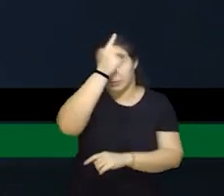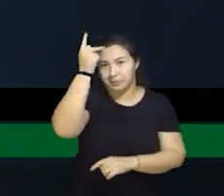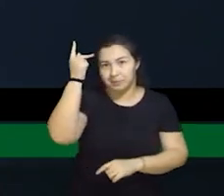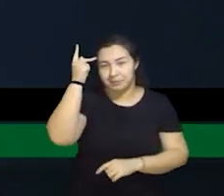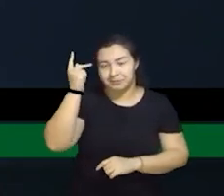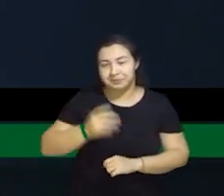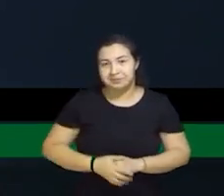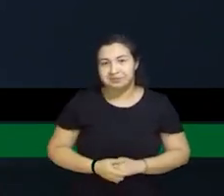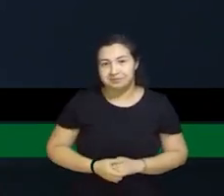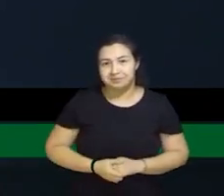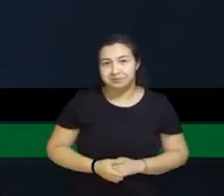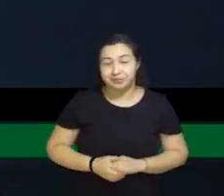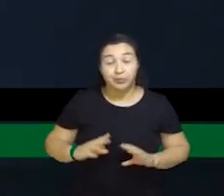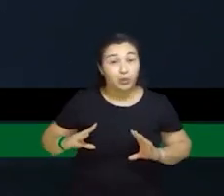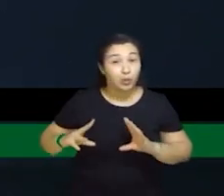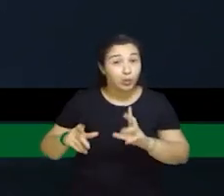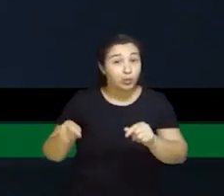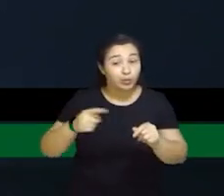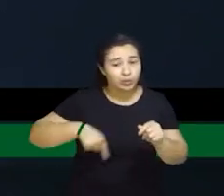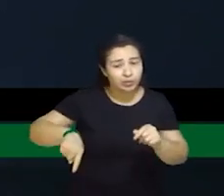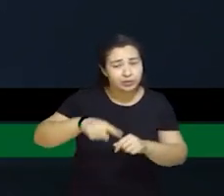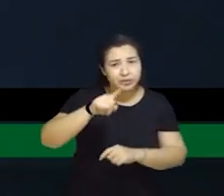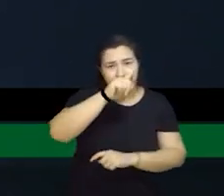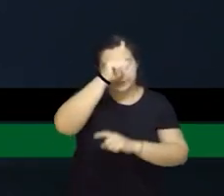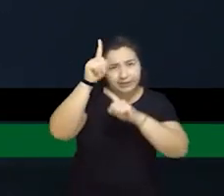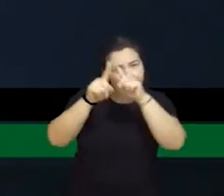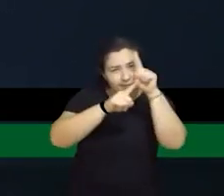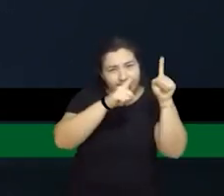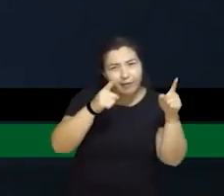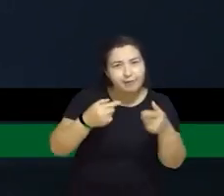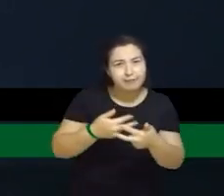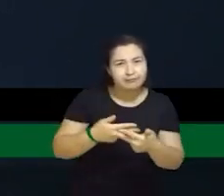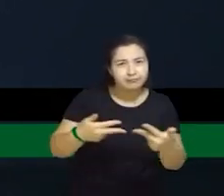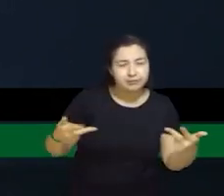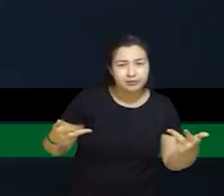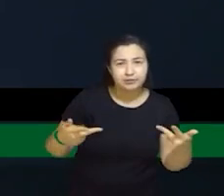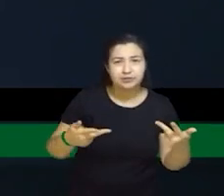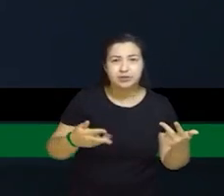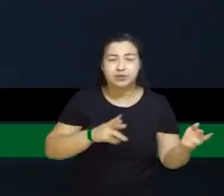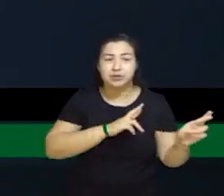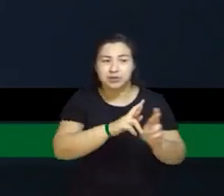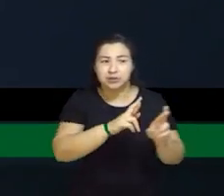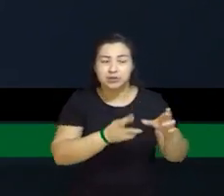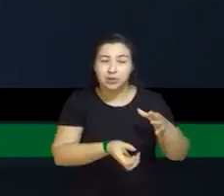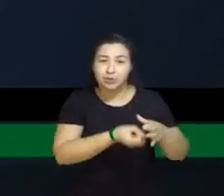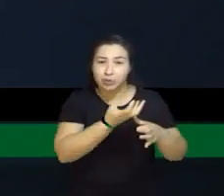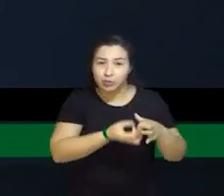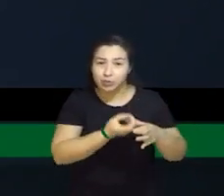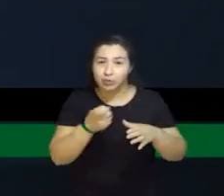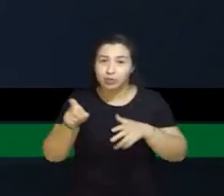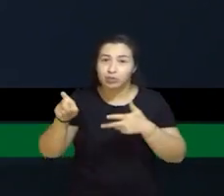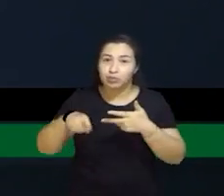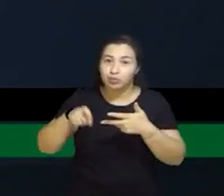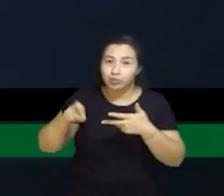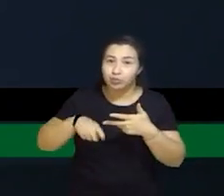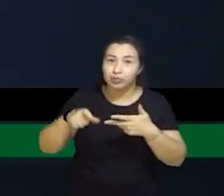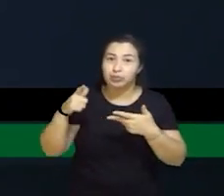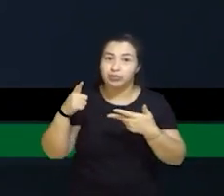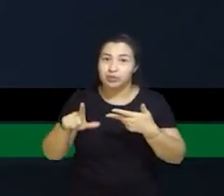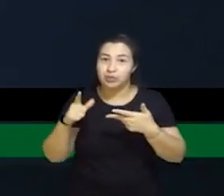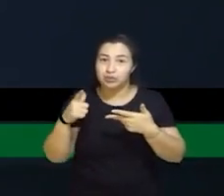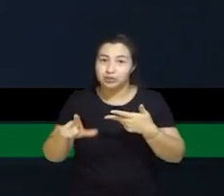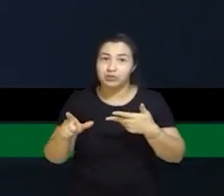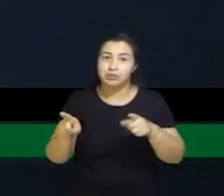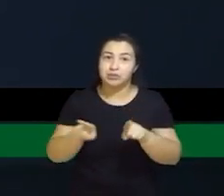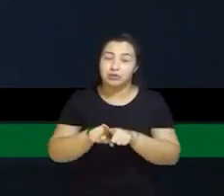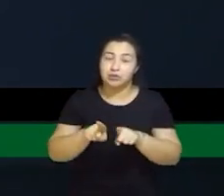Todas as iniciativas e relações do setor produtivo com o executivo, legislativo,